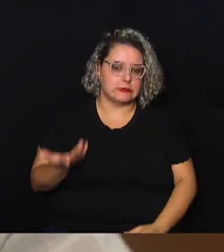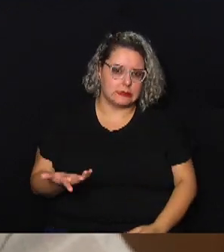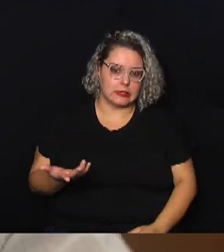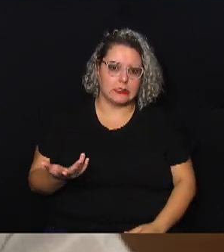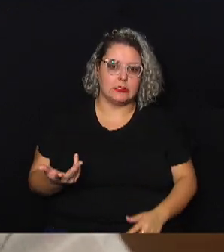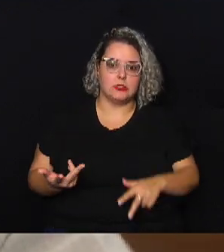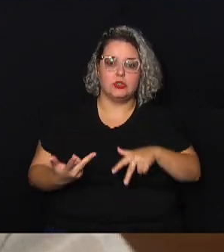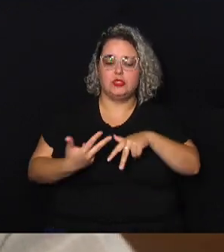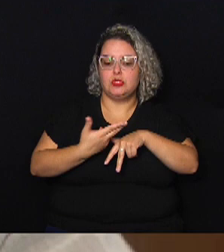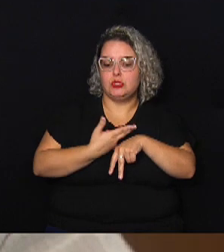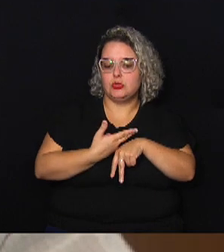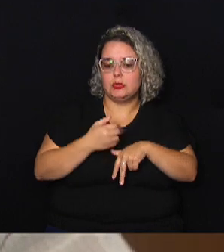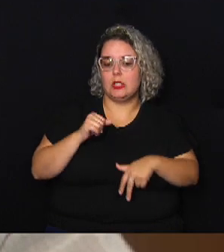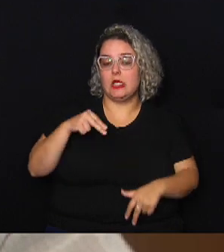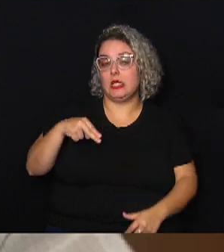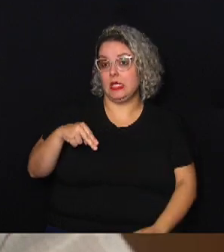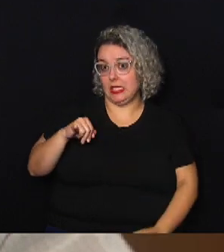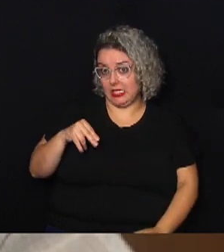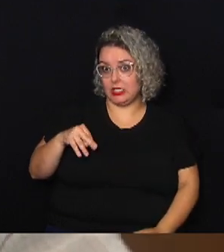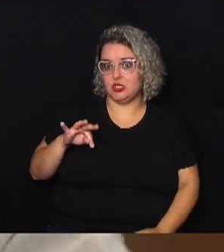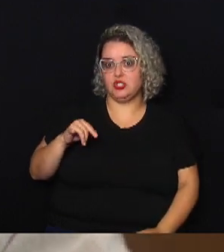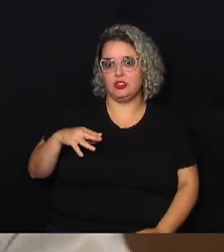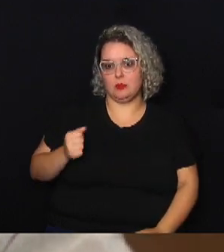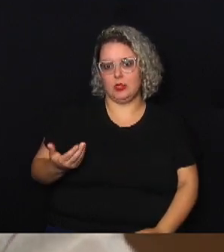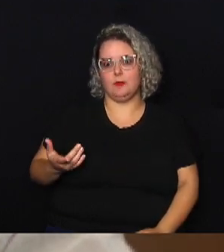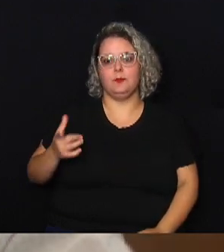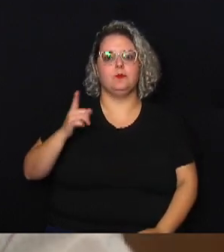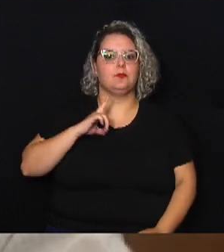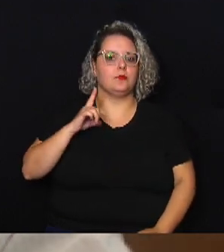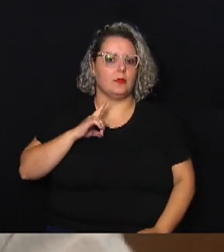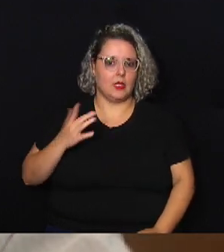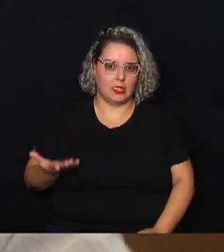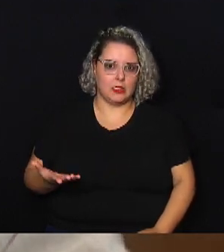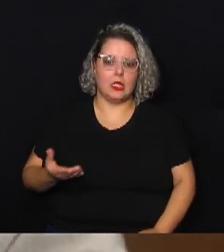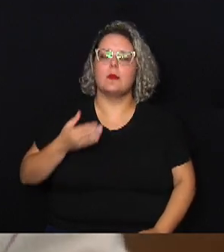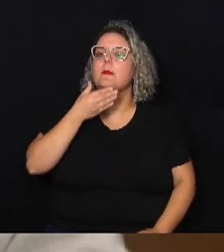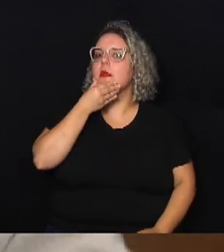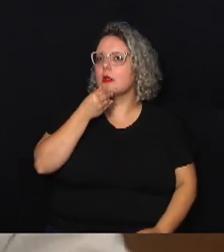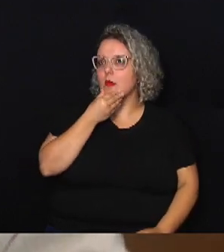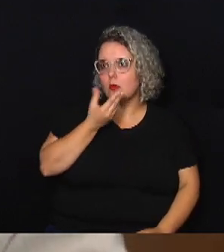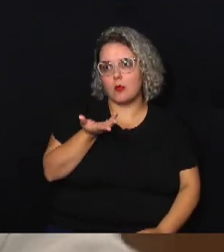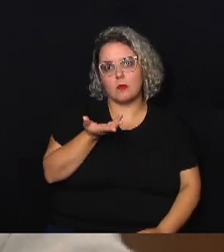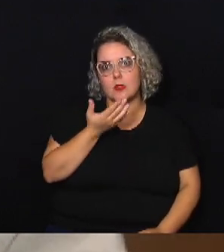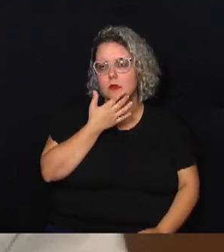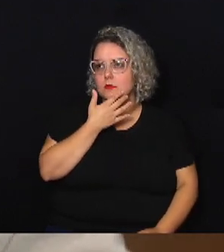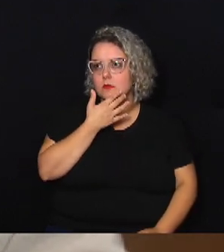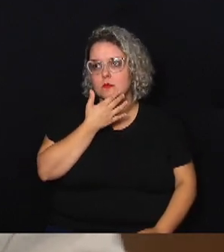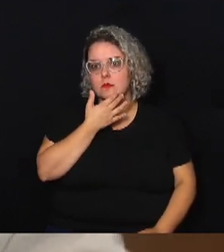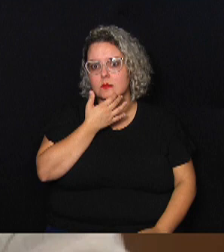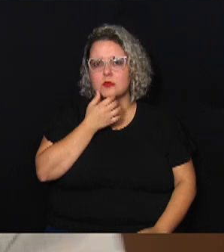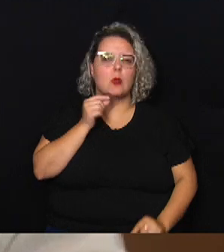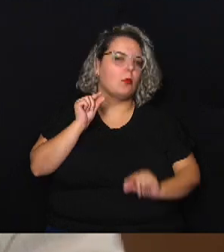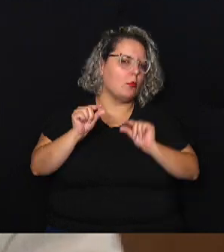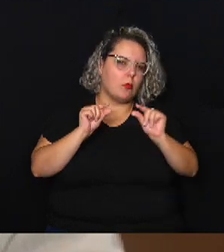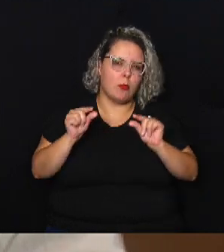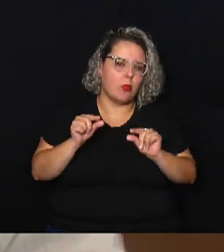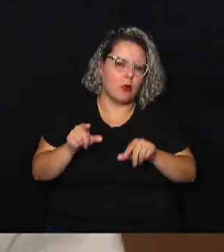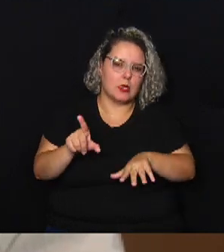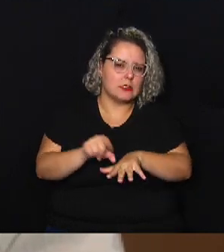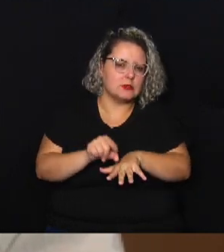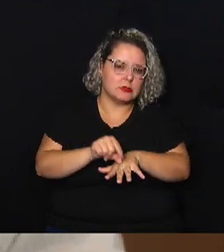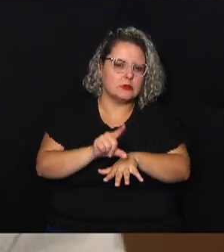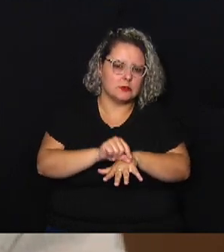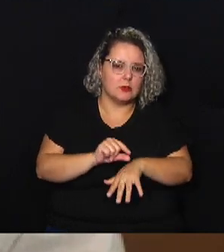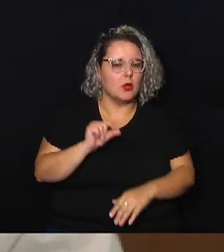cirurgia íntima? Tem até cirurgia íntima para homem, mas acabam que são poucas alternativas e eu vejo uma